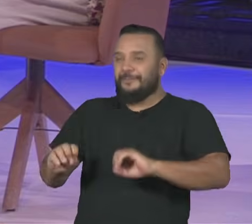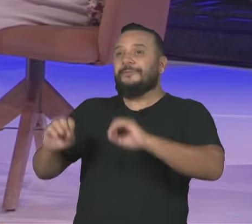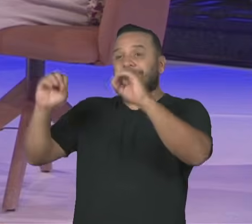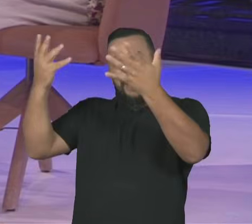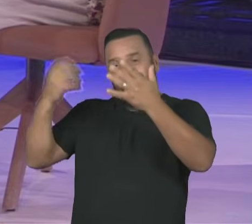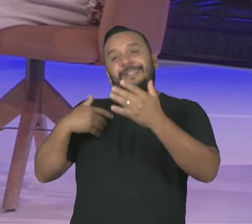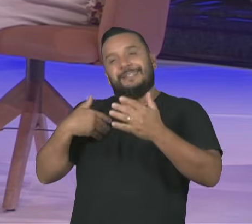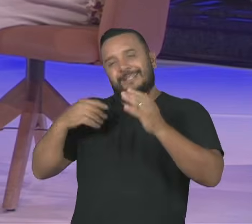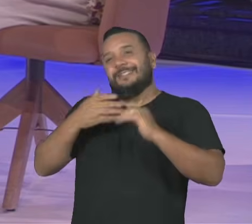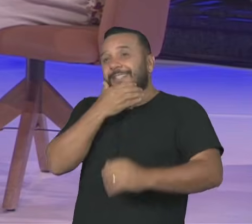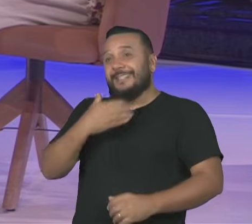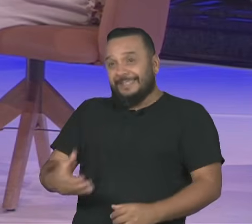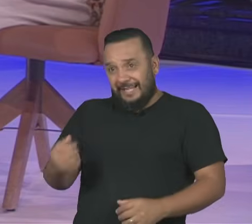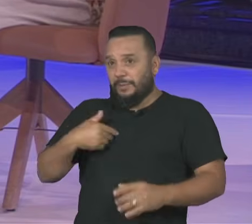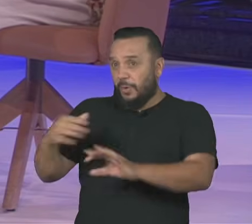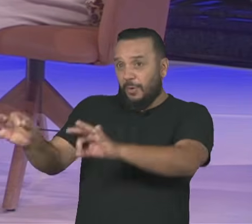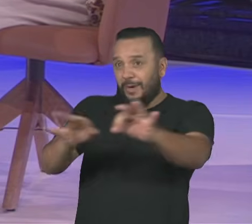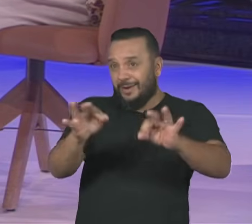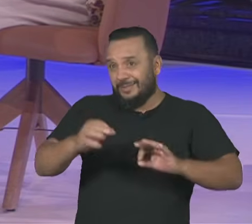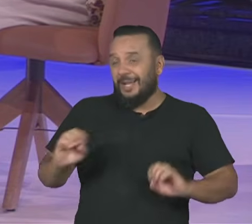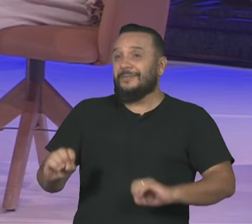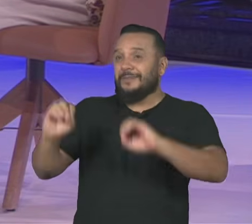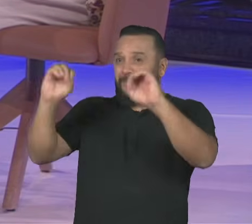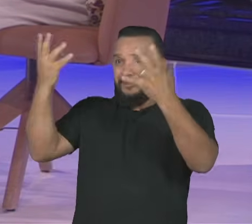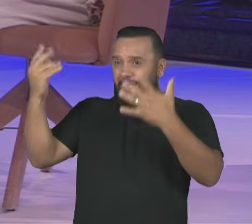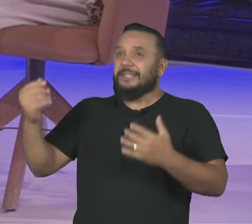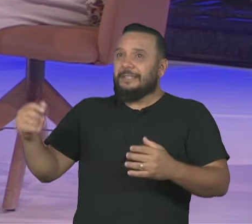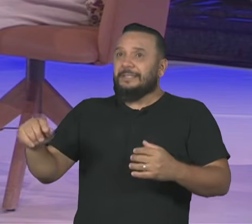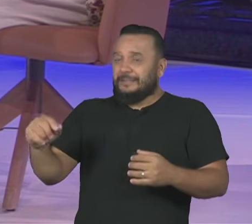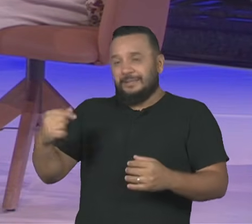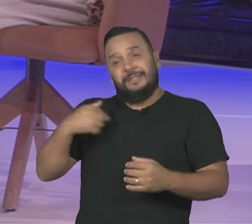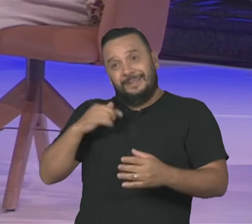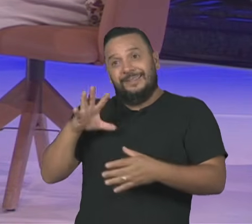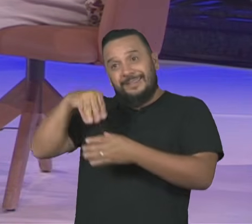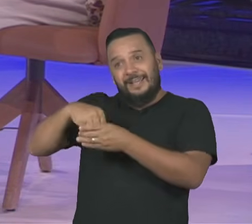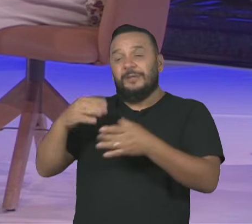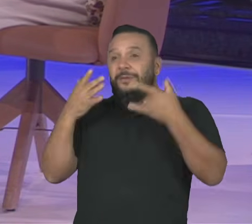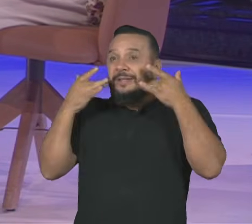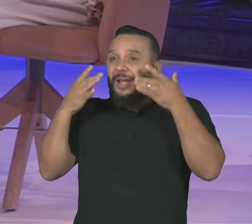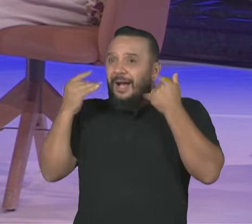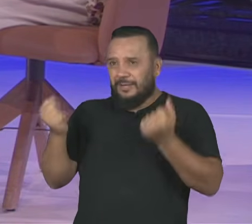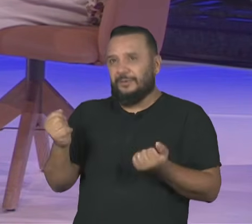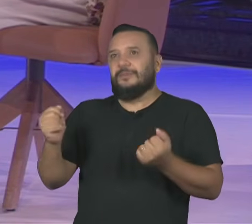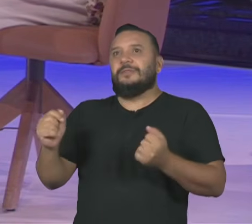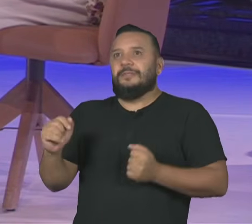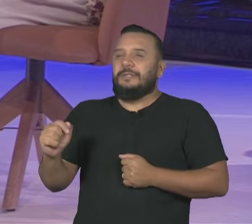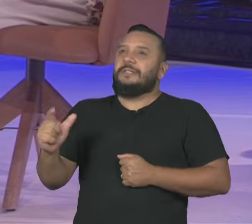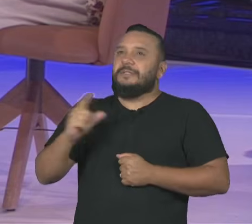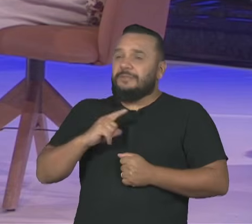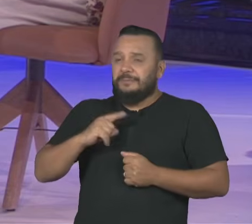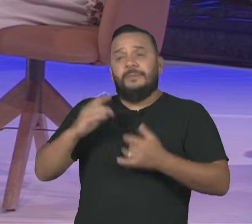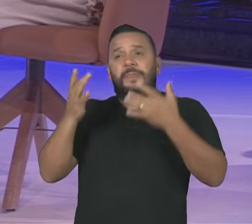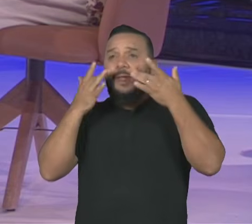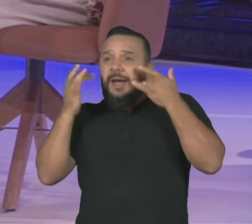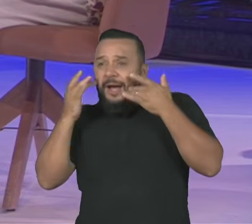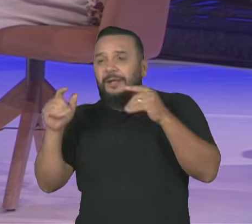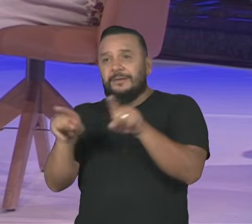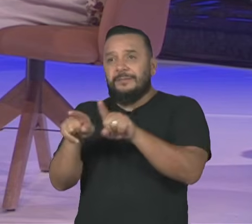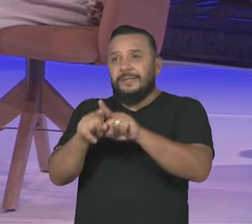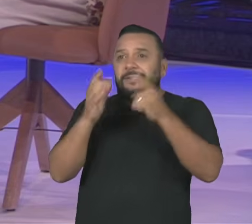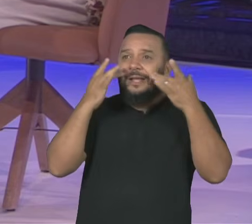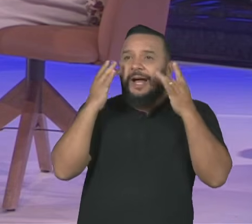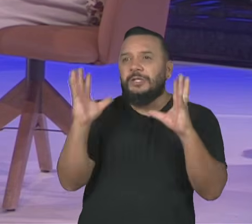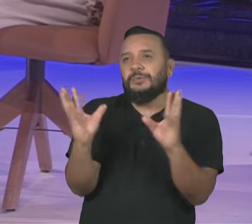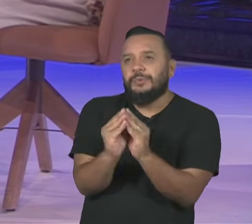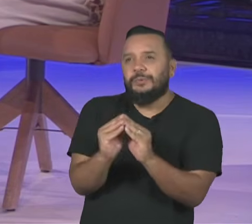Eu organizava a festa de 2 horas num teatro. Então tinha teatro, tinha esquete, tinha música,